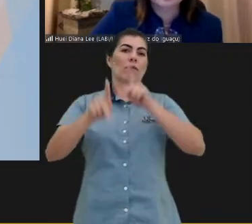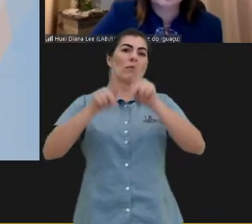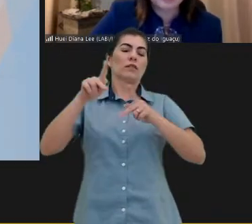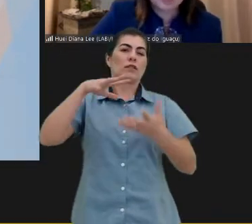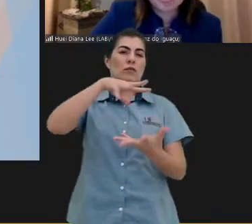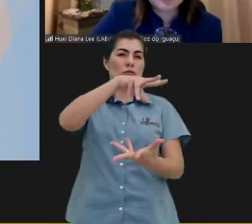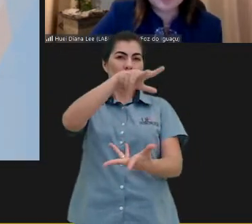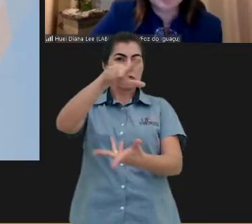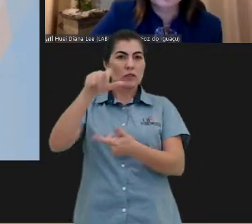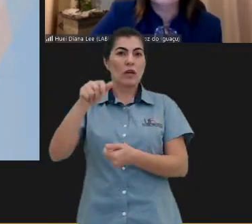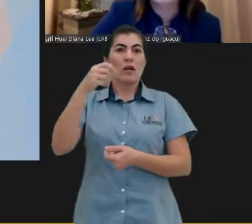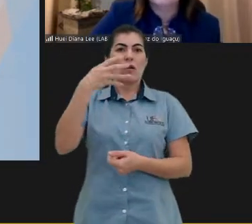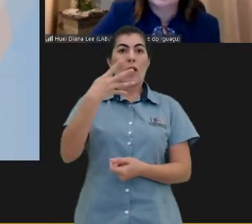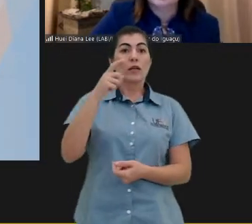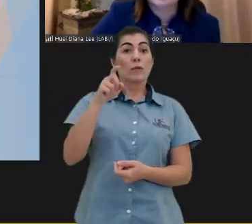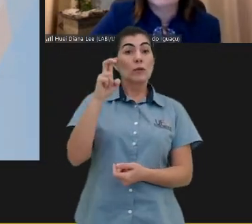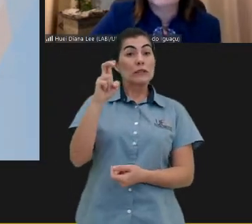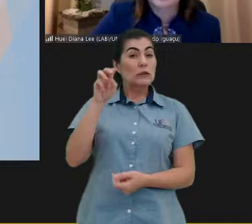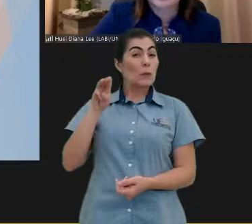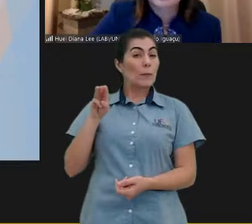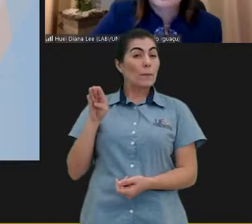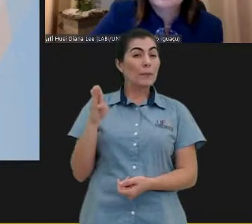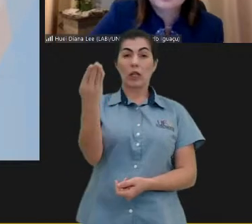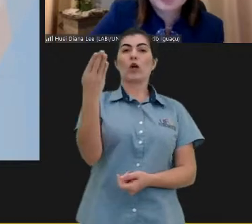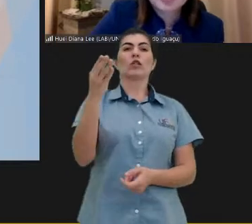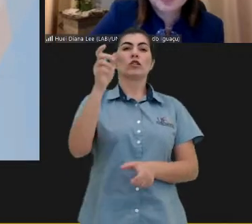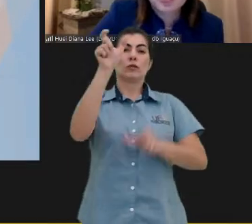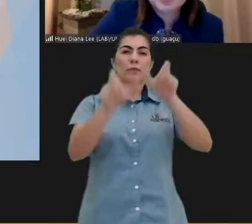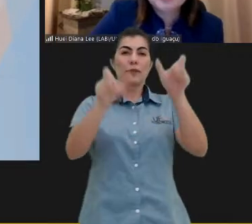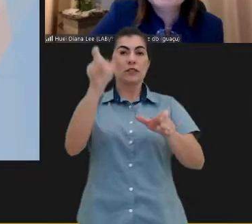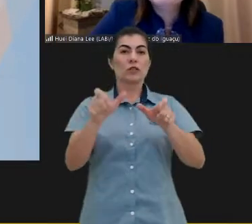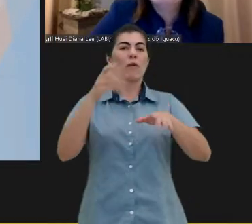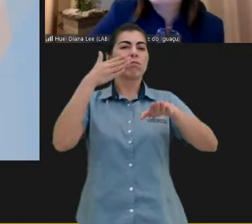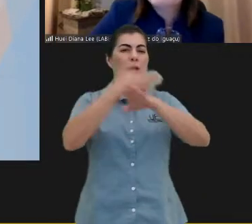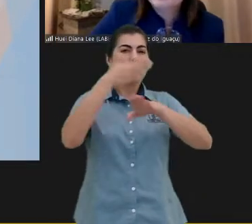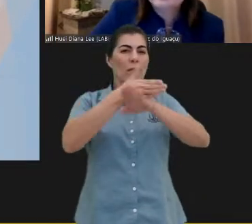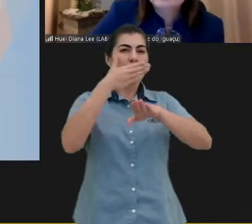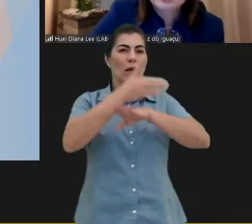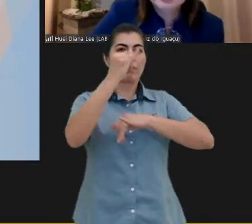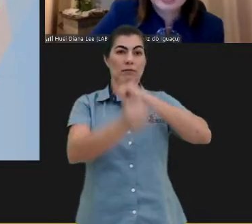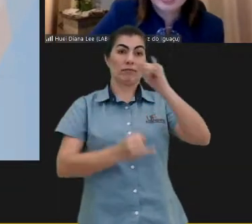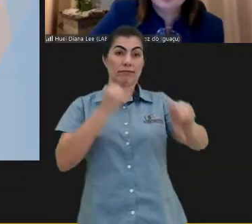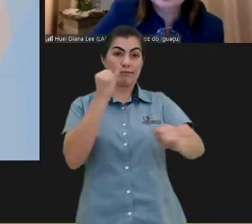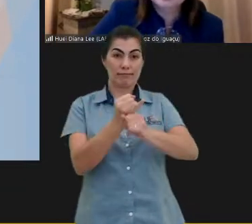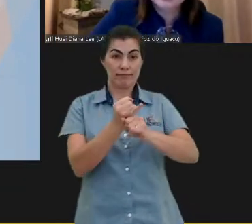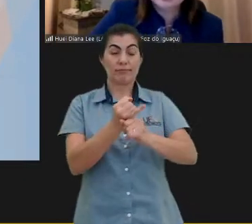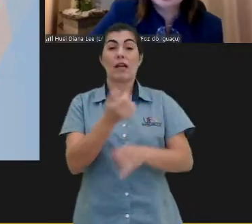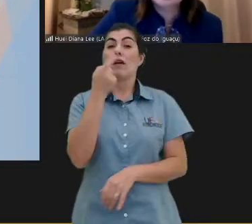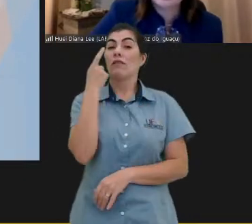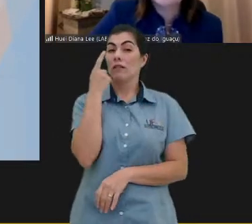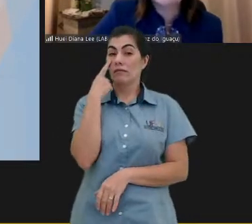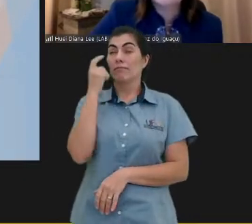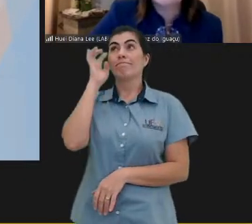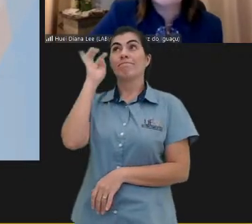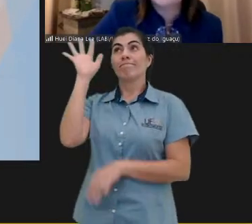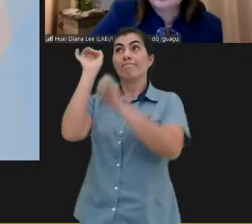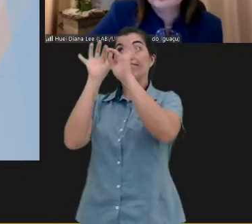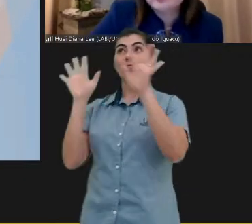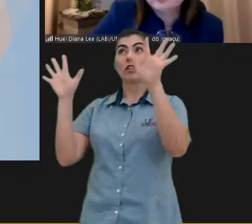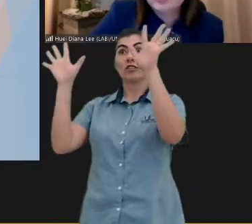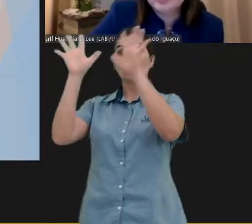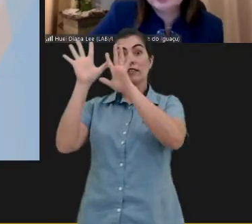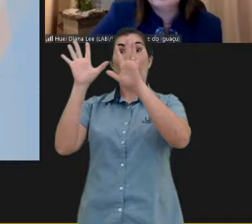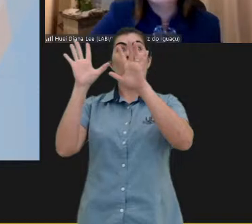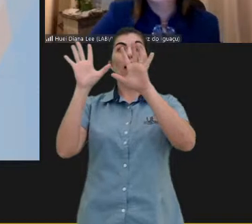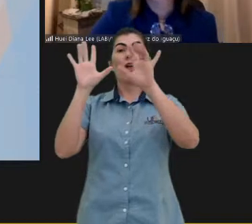4,5 bilhões de pessoas na internet. Então, a gente pode imaginar a quantidade de dados que trafegam